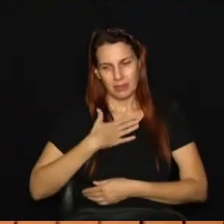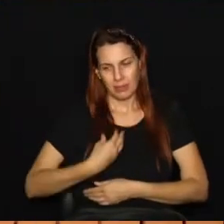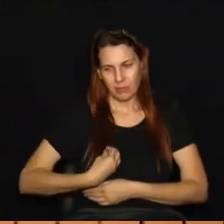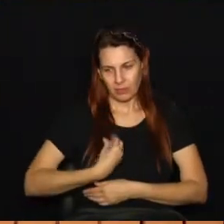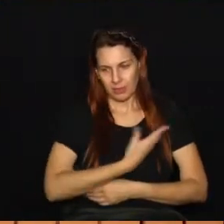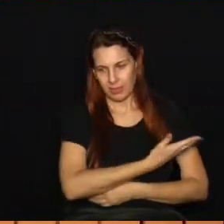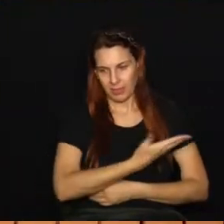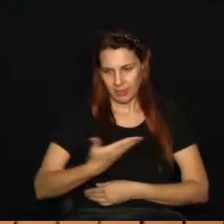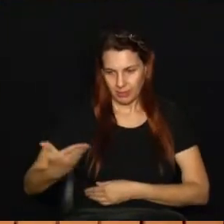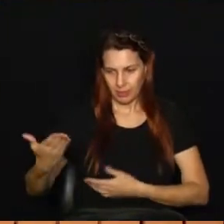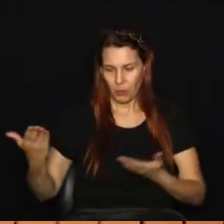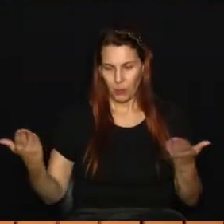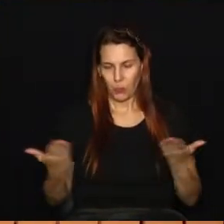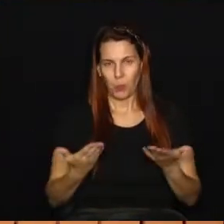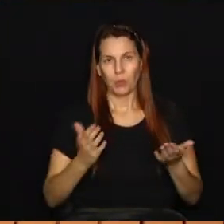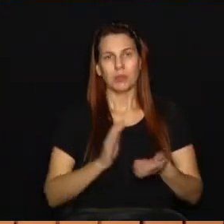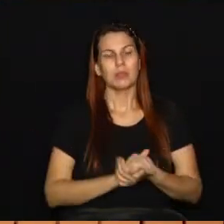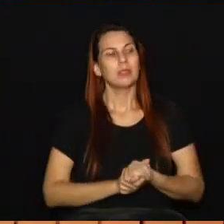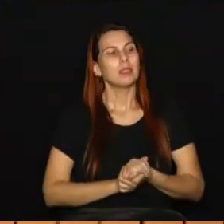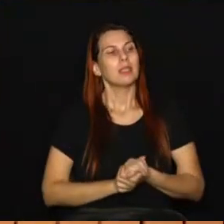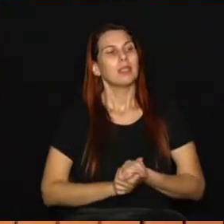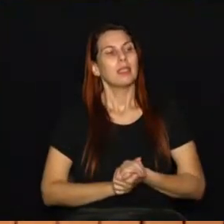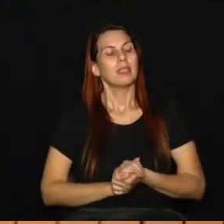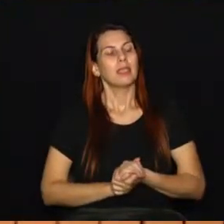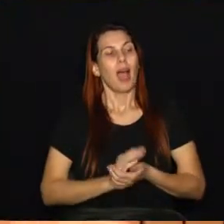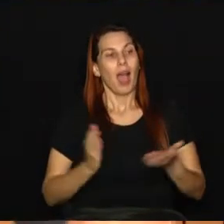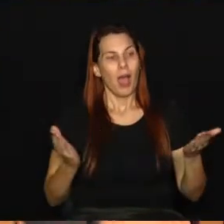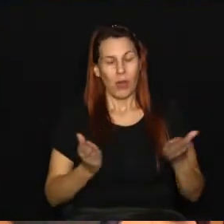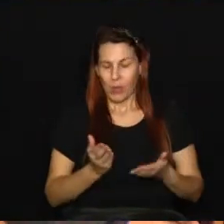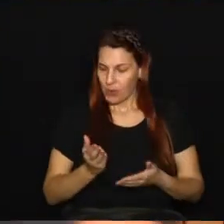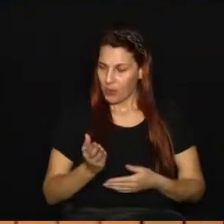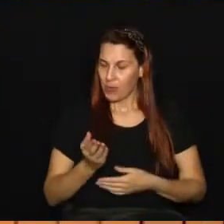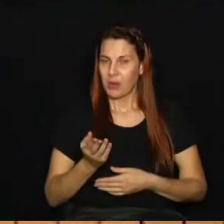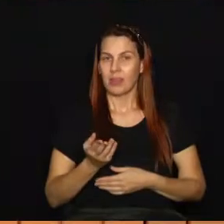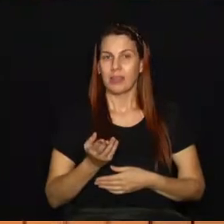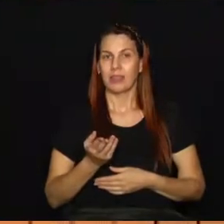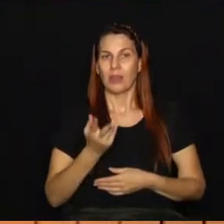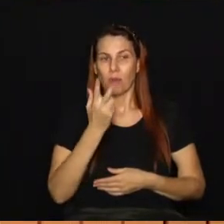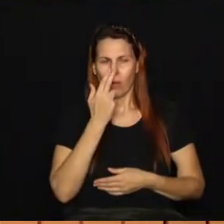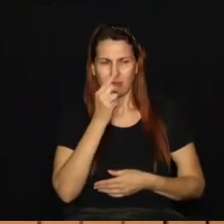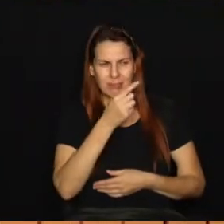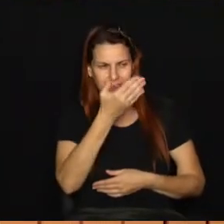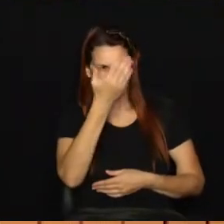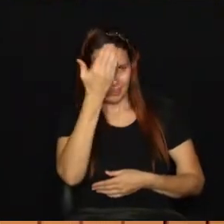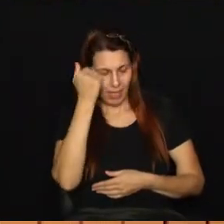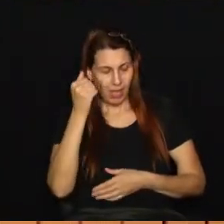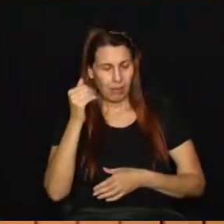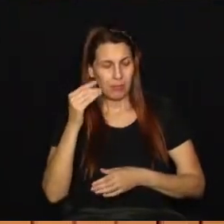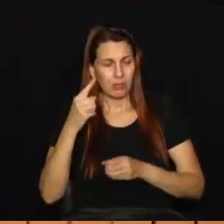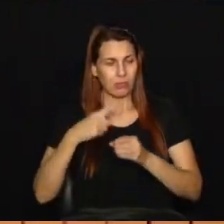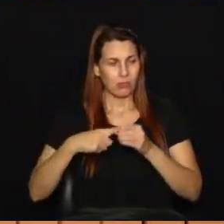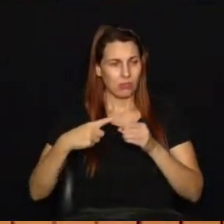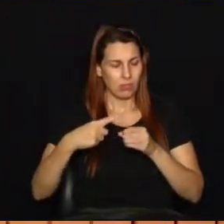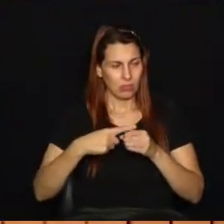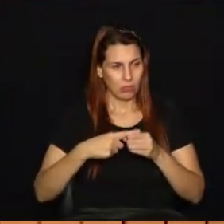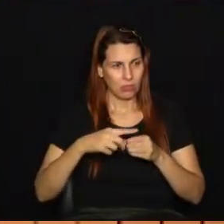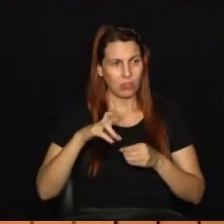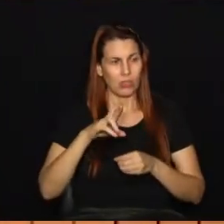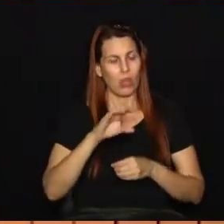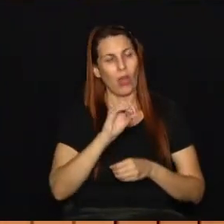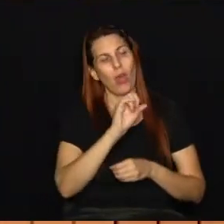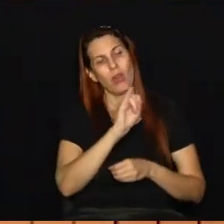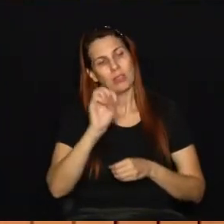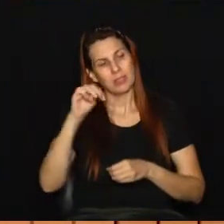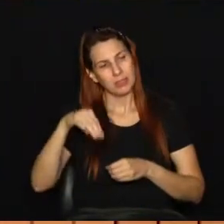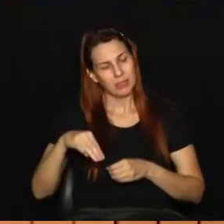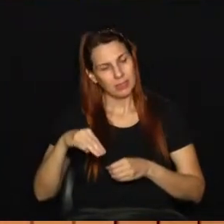hoje. Padre, só para, agora acho que você já sabe, mas o Jardim Rocinha era metade da João Boy Dunlop, tá? Para lá ainda tinha